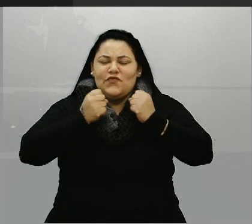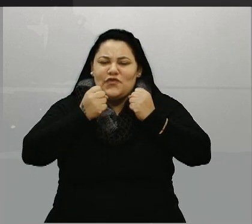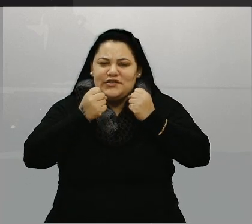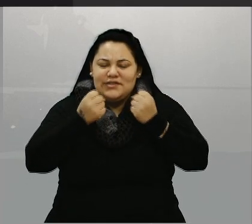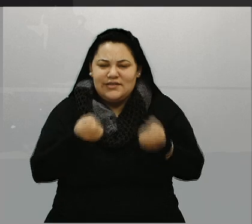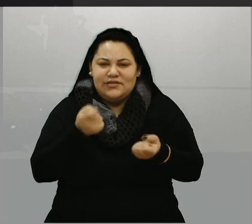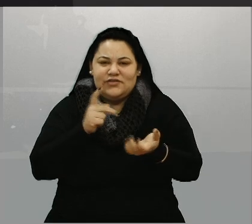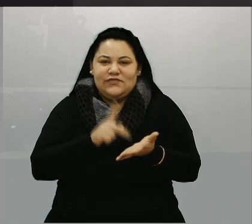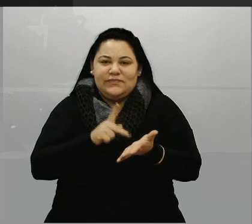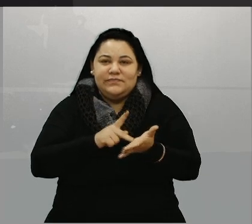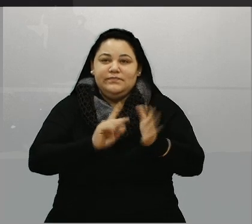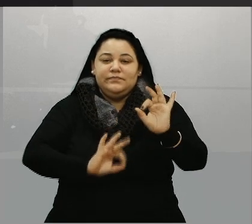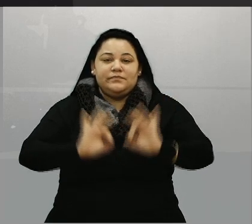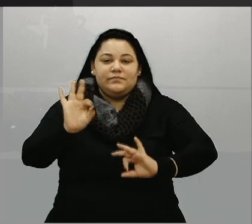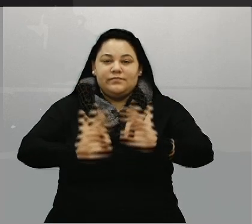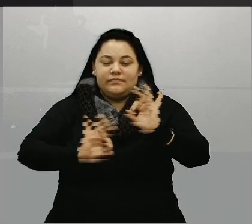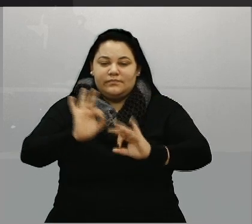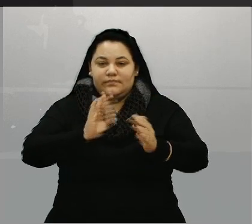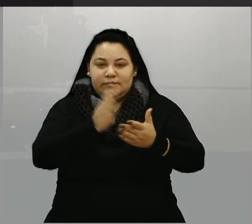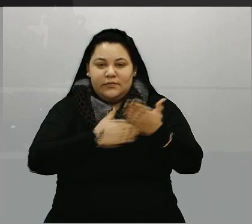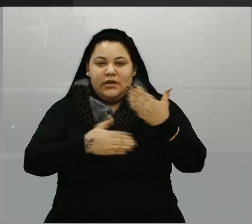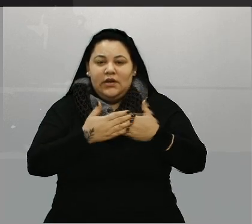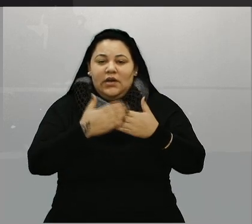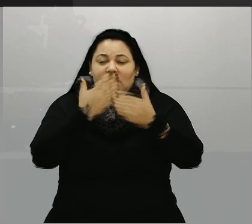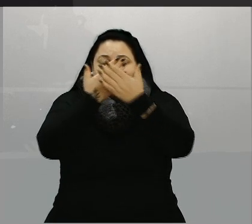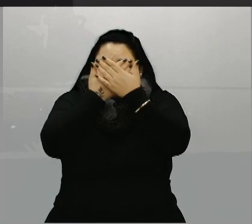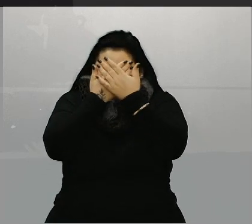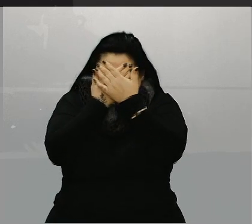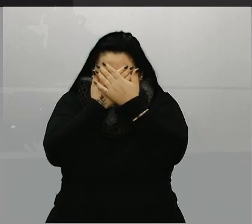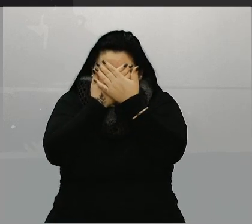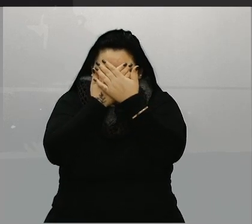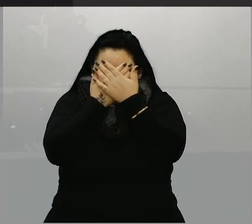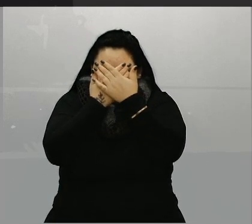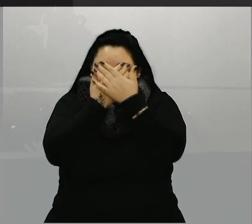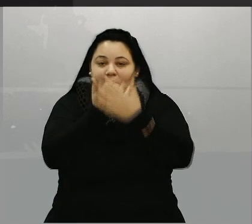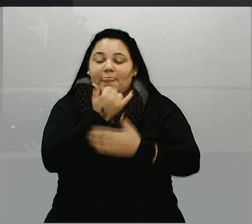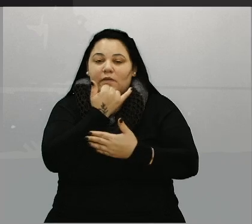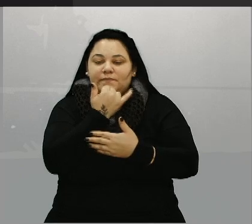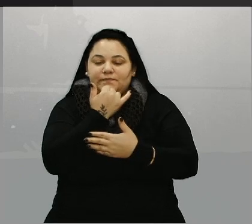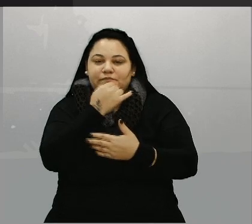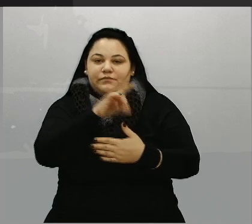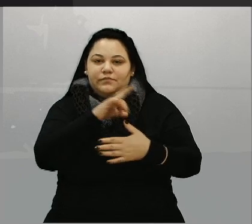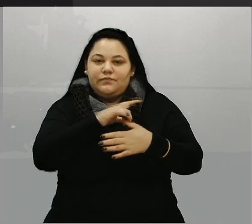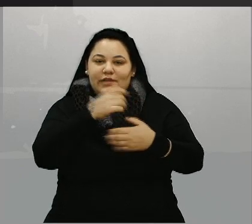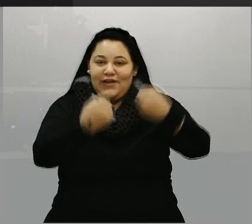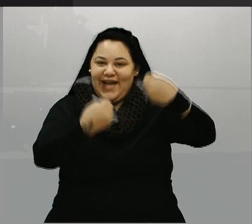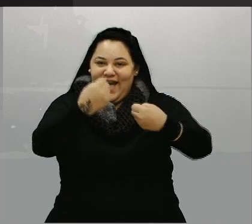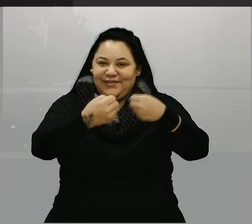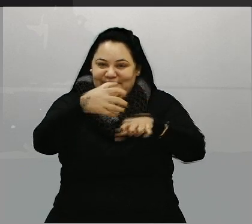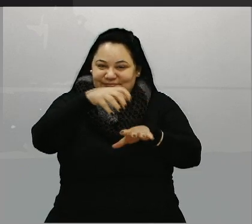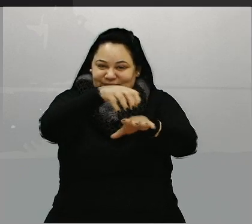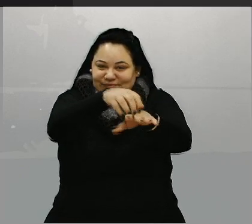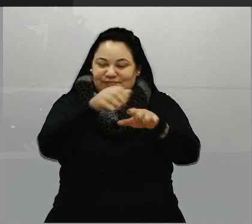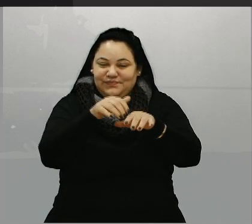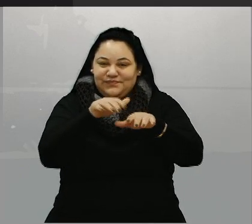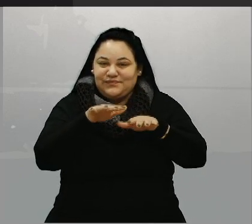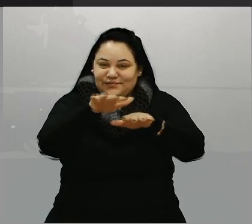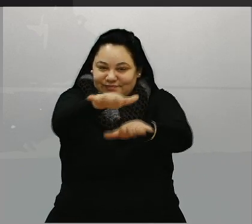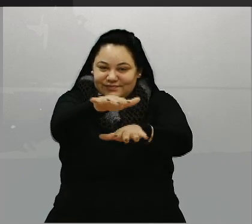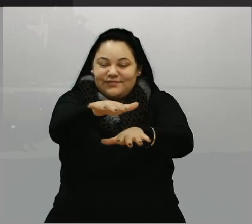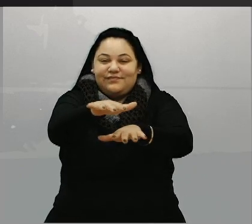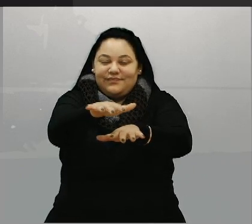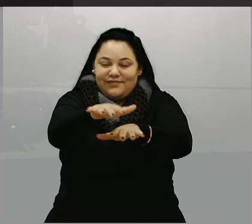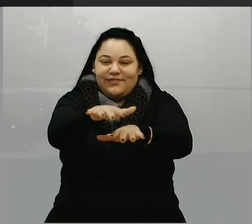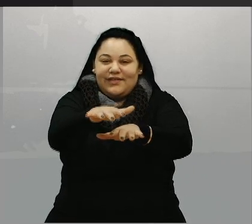a organização, o desfile, a montagem dos carros alegóricos, realmente assim de uma forma